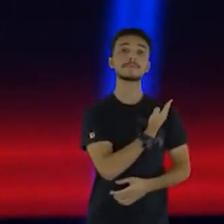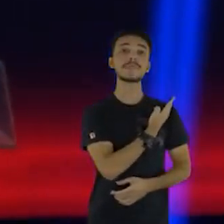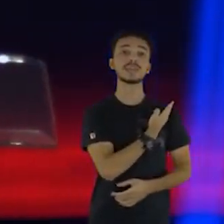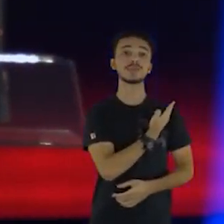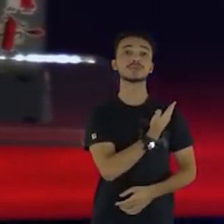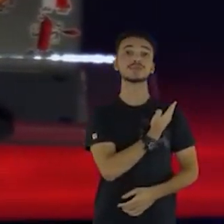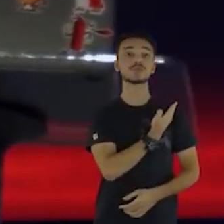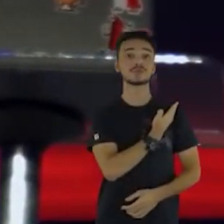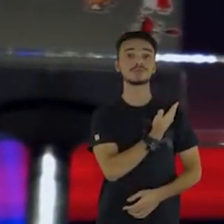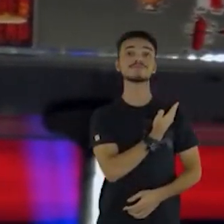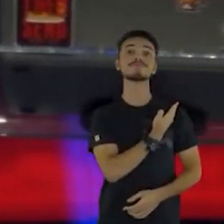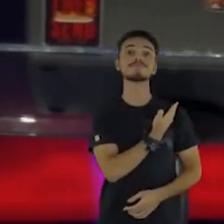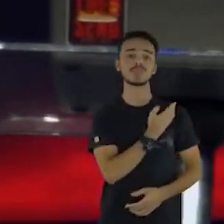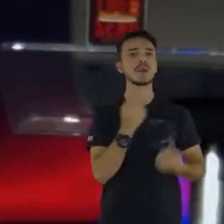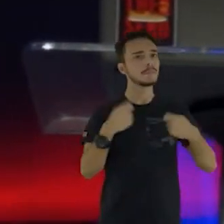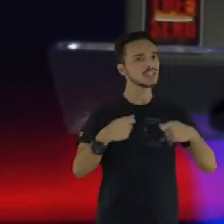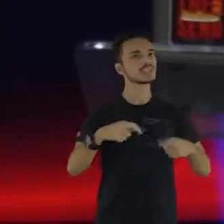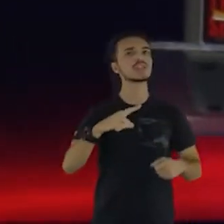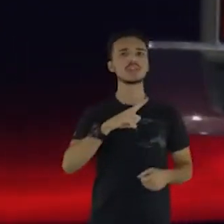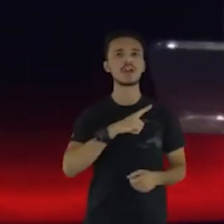Ih, agora pegou, hein?